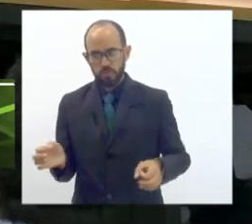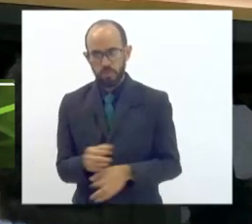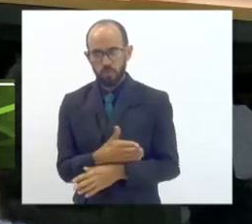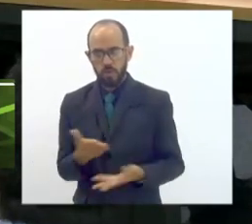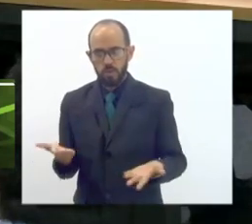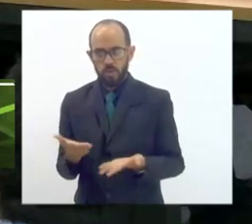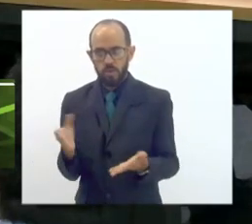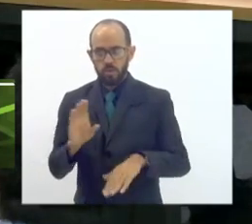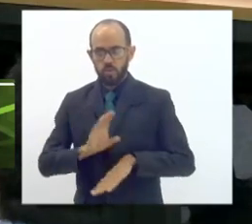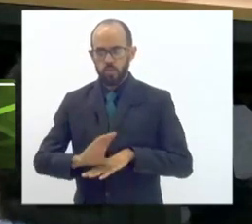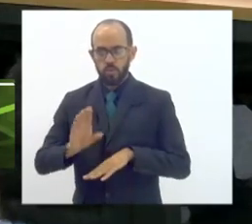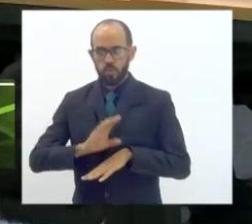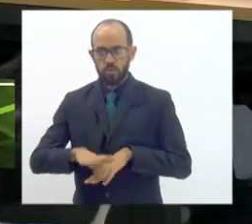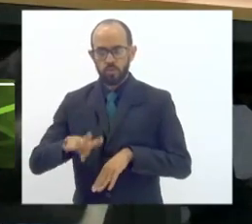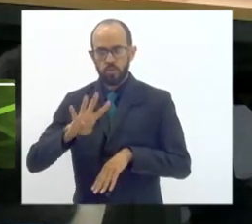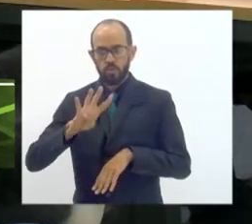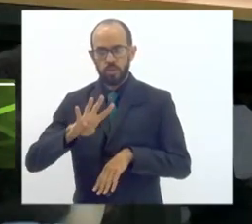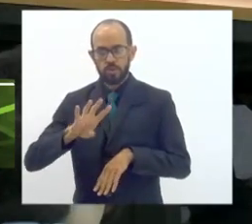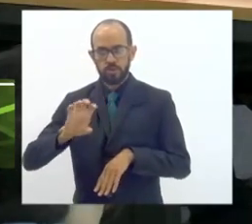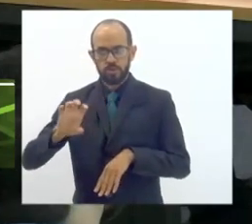nesse momento, com